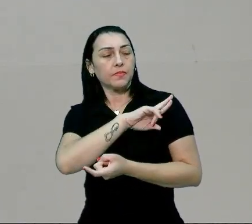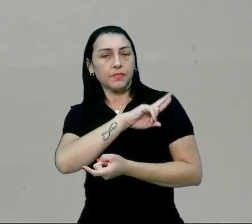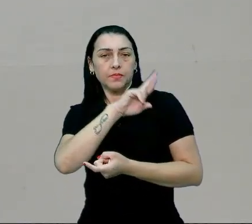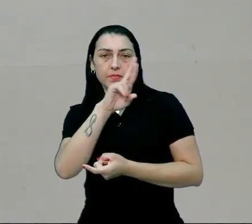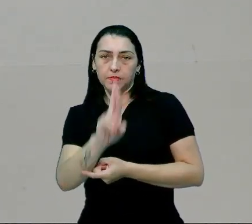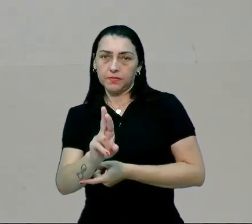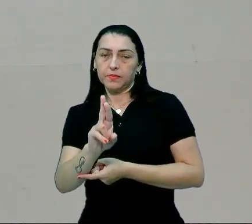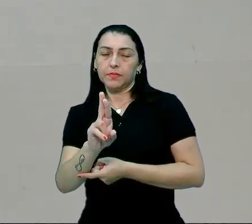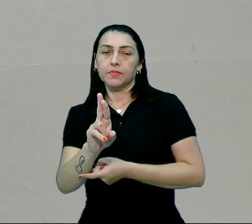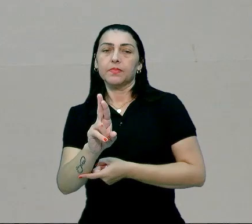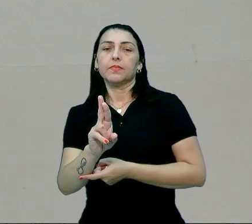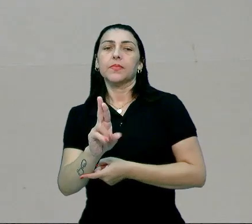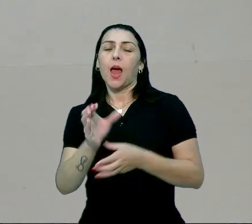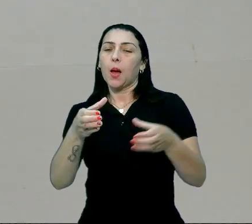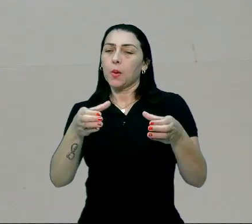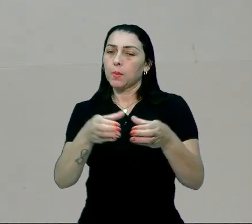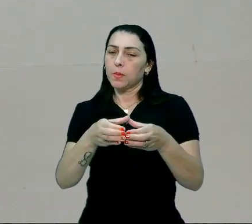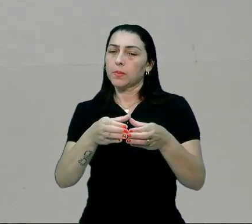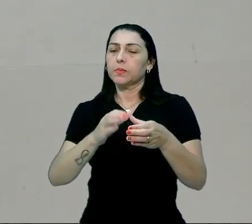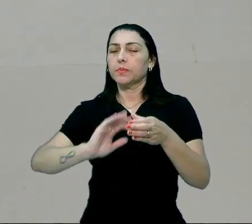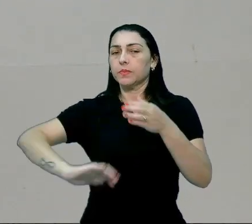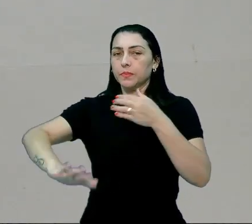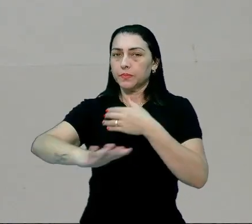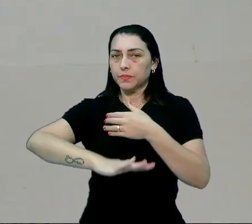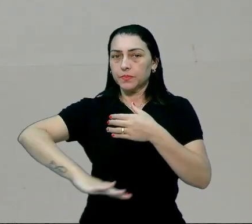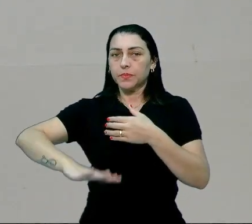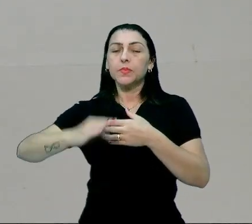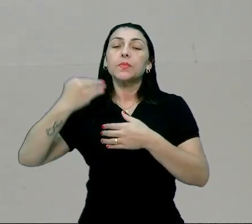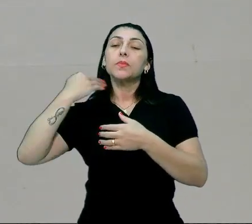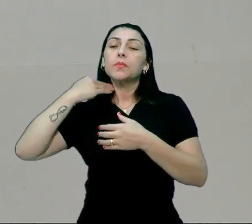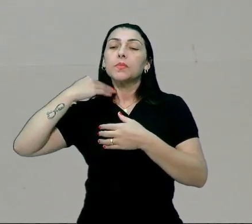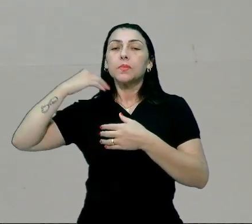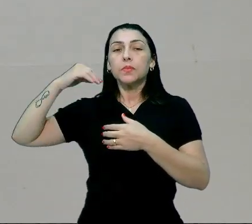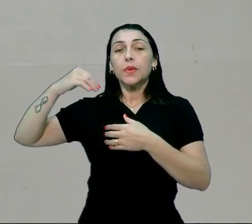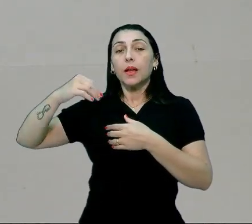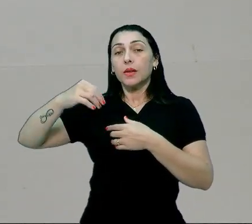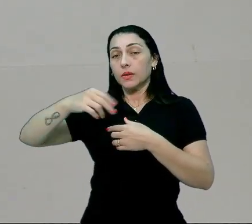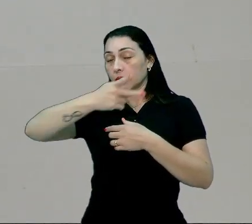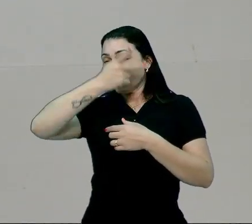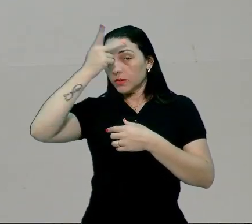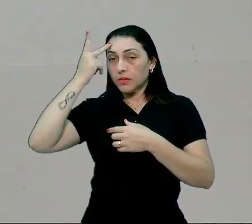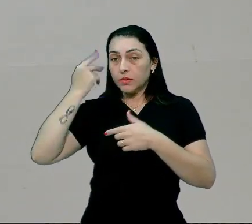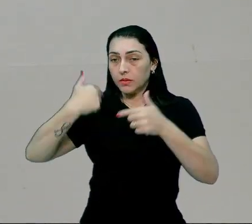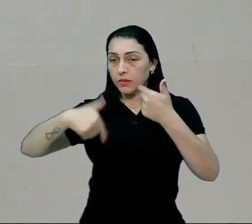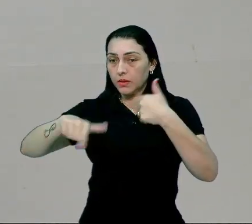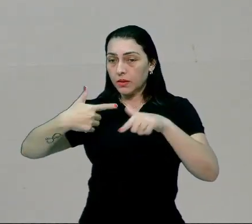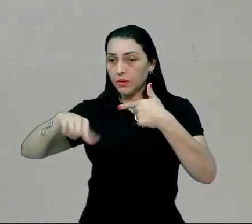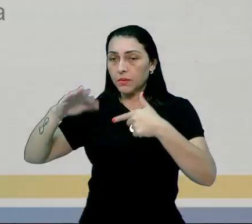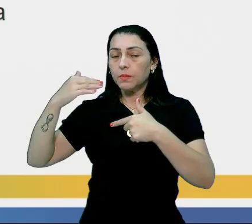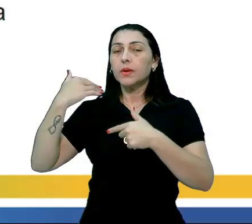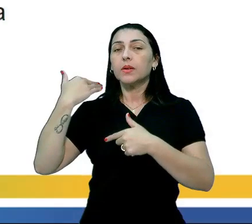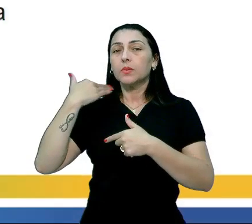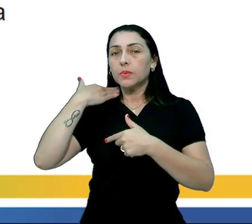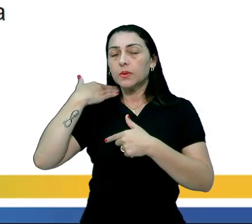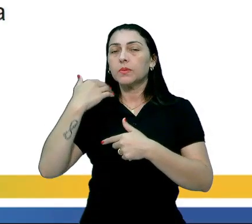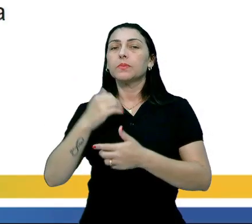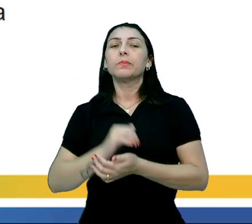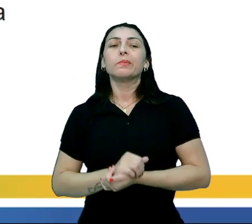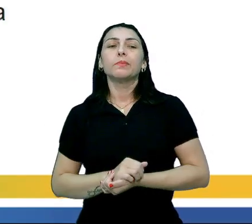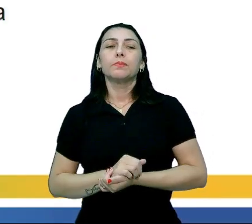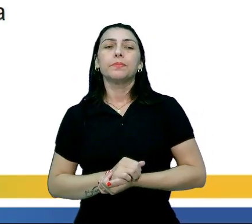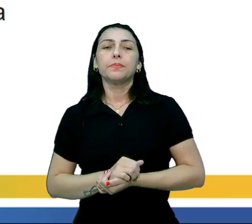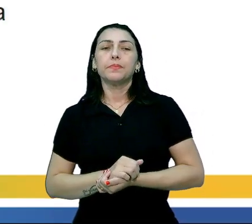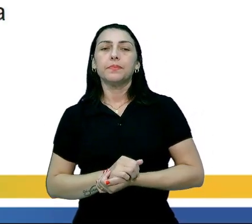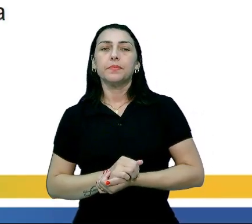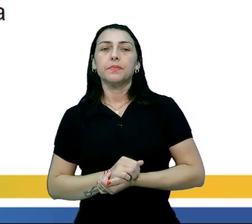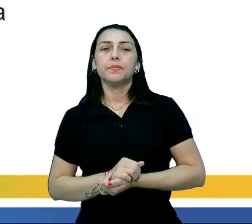representam aquela parte da sociedade, os bancários, tá? Os banqueiros não, os bancários. E aí ele diz